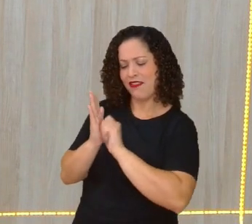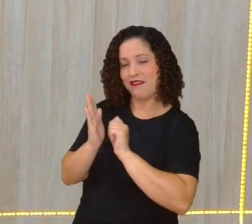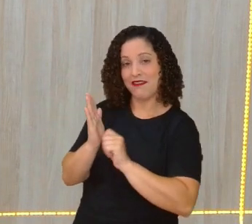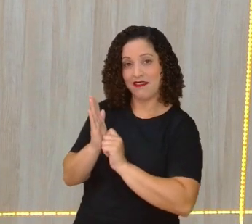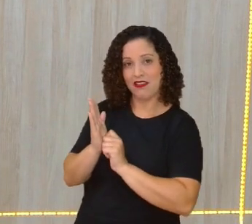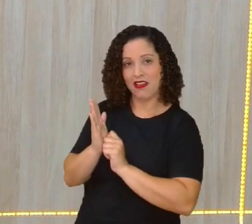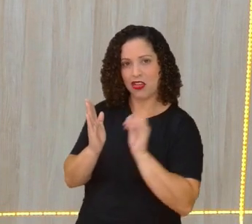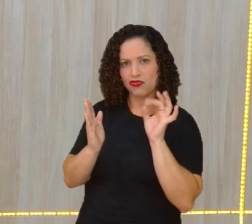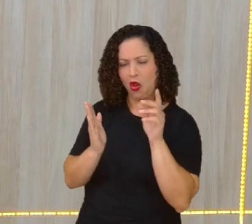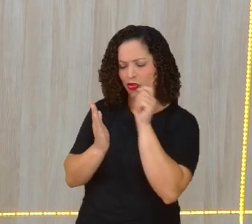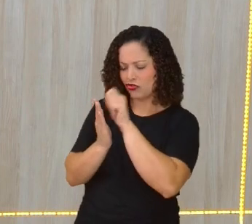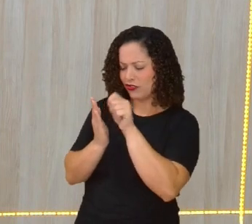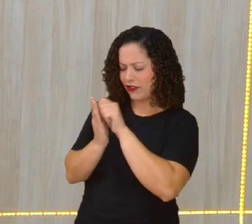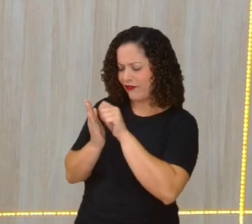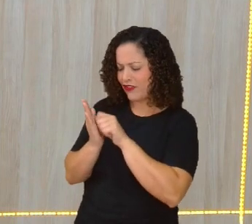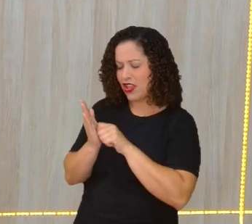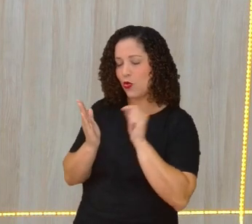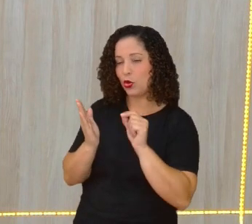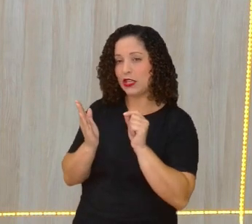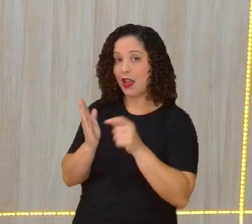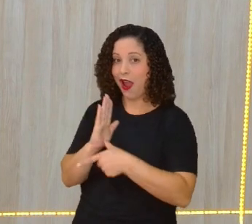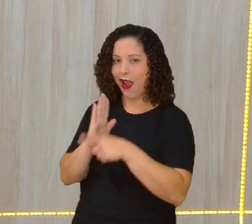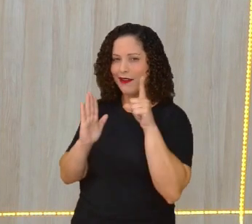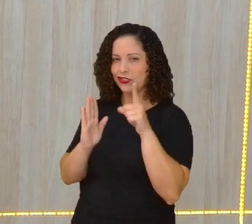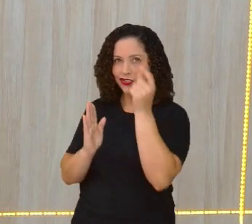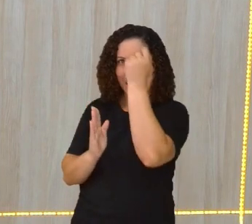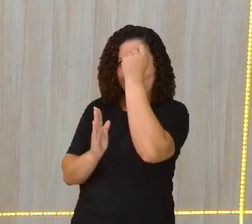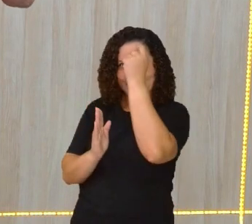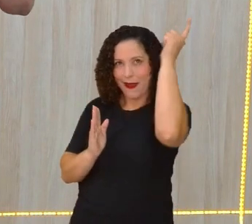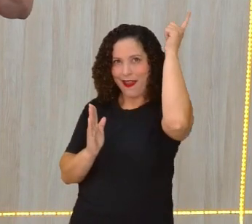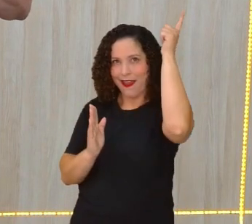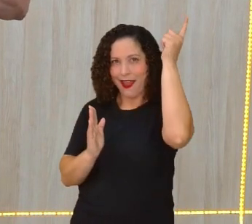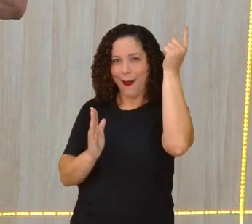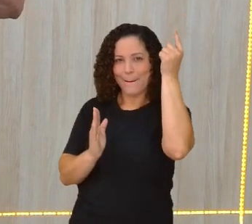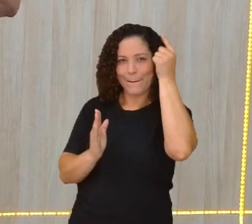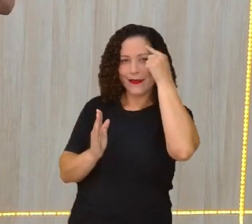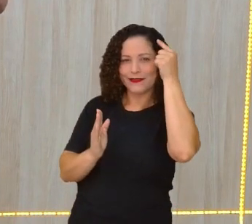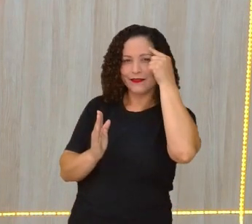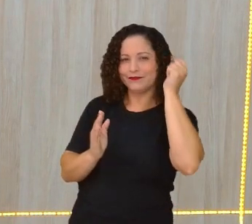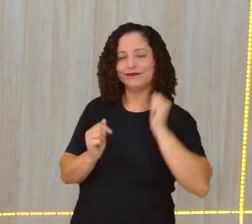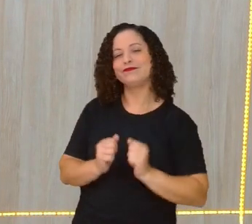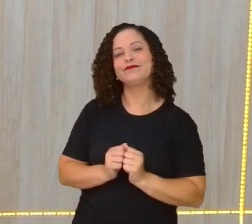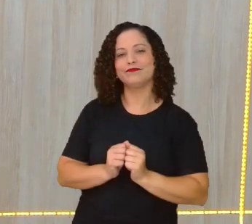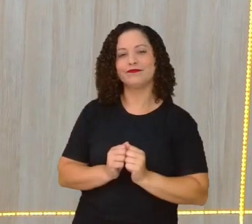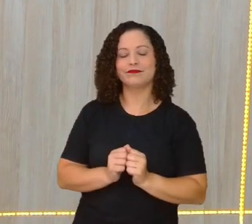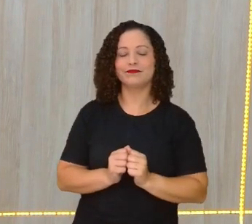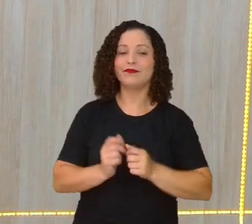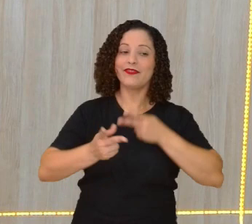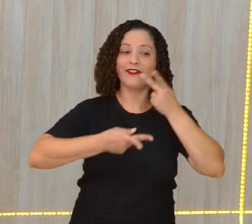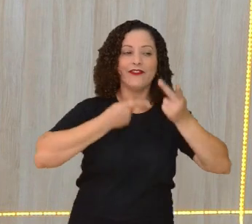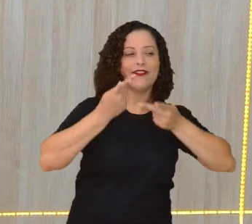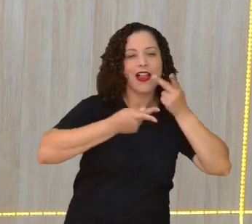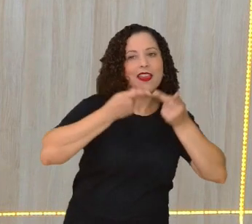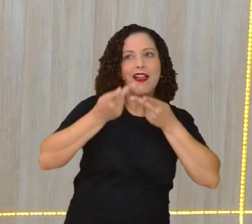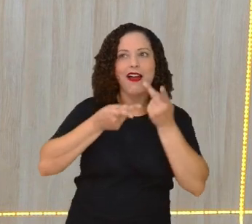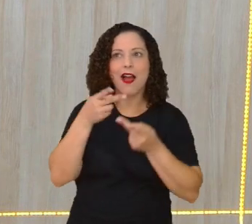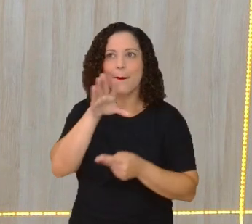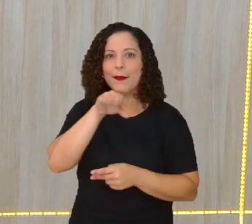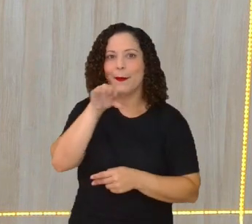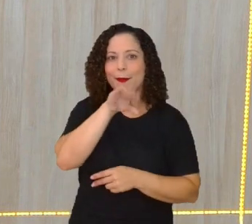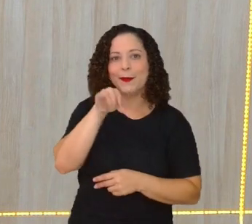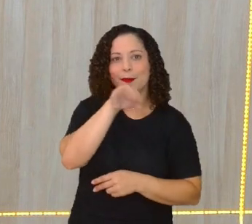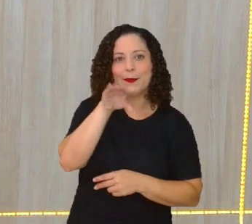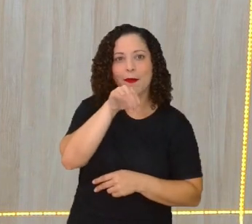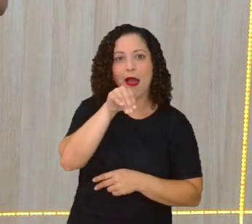só escrevemos aquilo que articulamos na nossa mente, falamos. Eu não sei se vocês fazem isso, têm esse